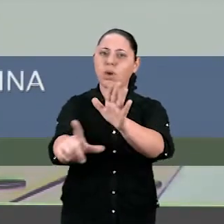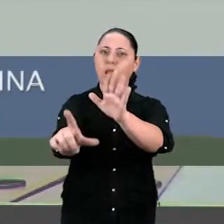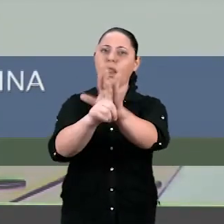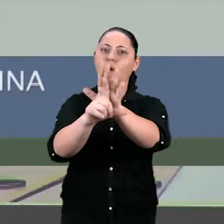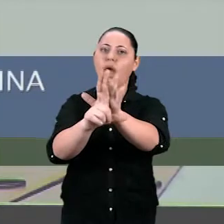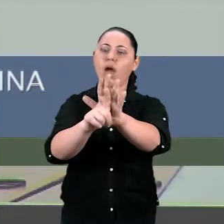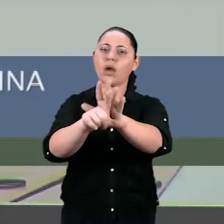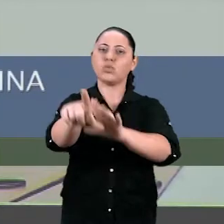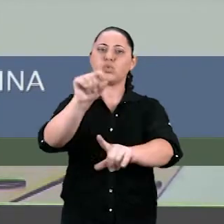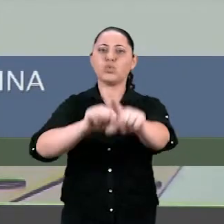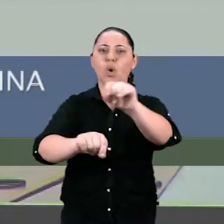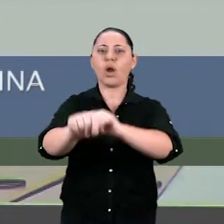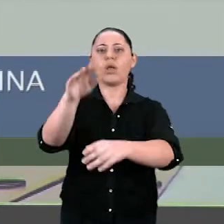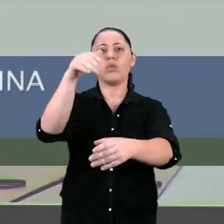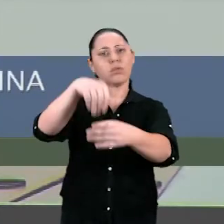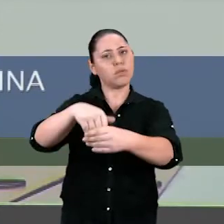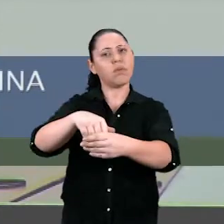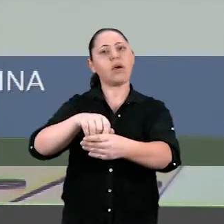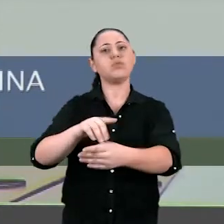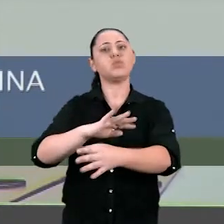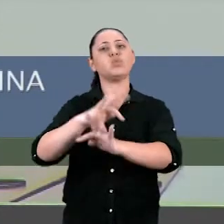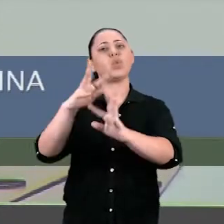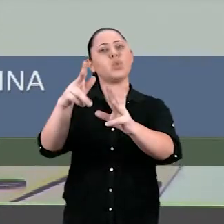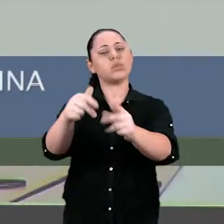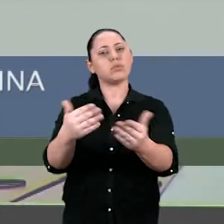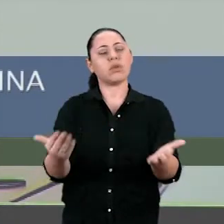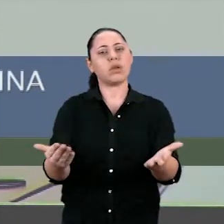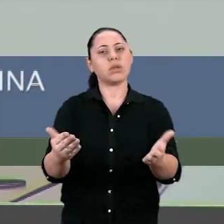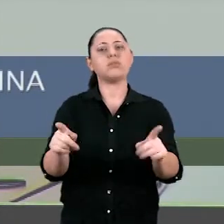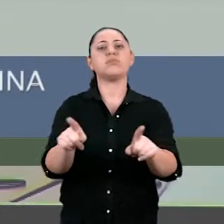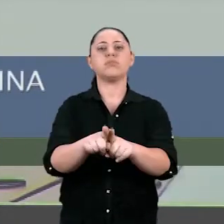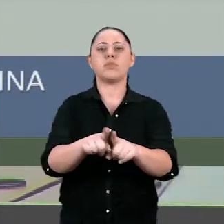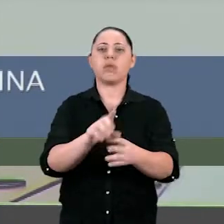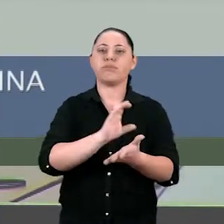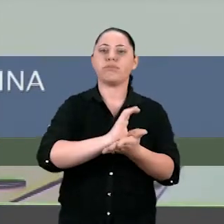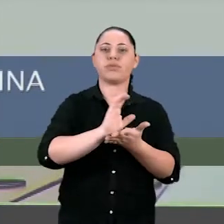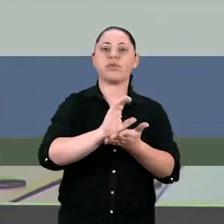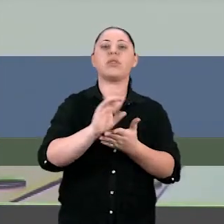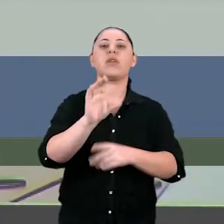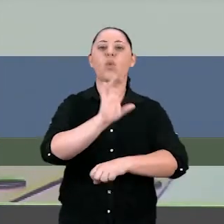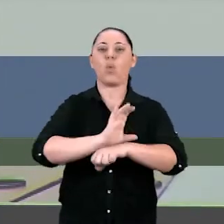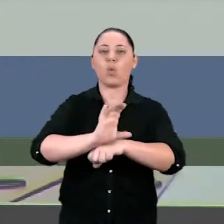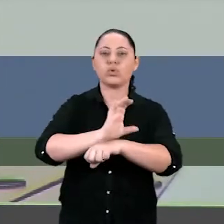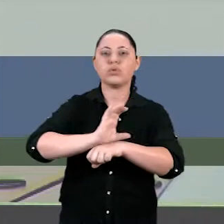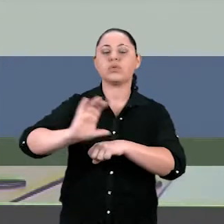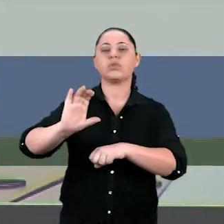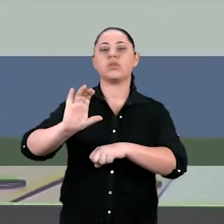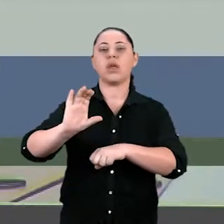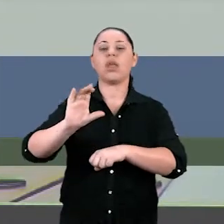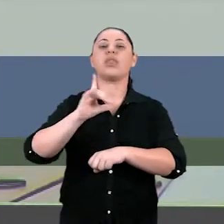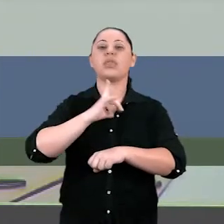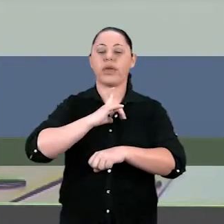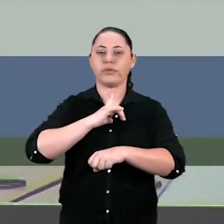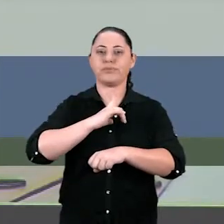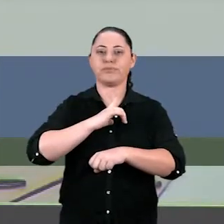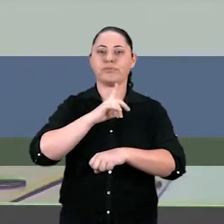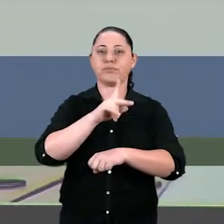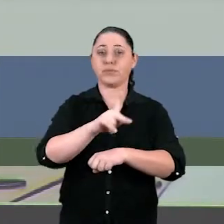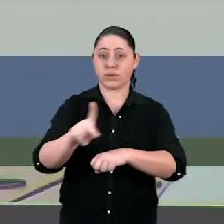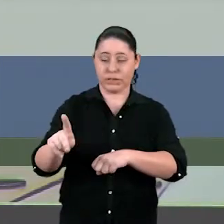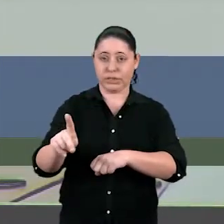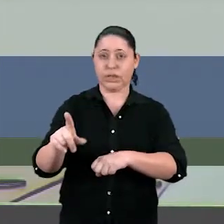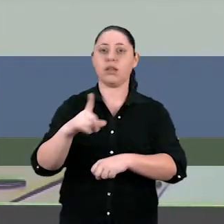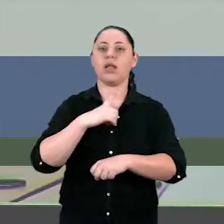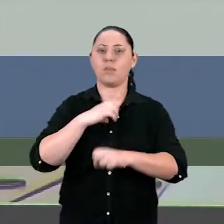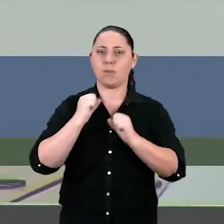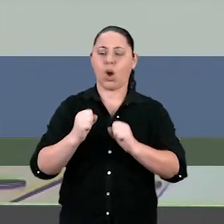incentivos institucionais, porque o vice-presidente tem incentivos de negociar com o Congresso, e o Congresso, votando impeachment,